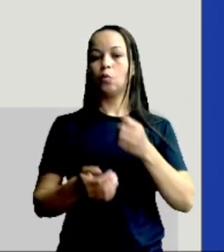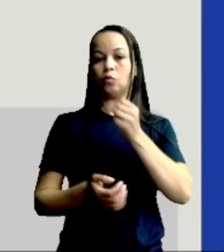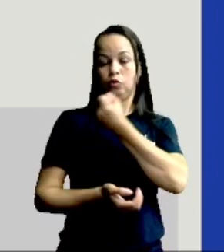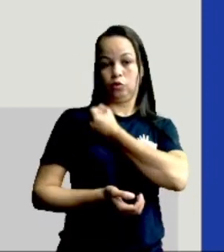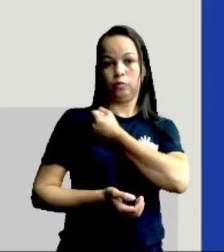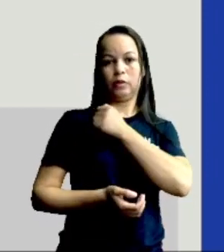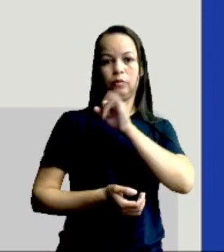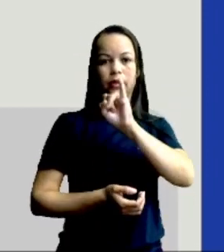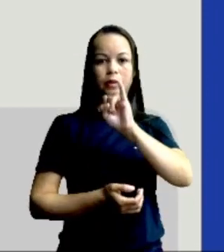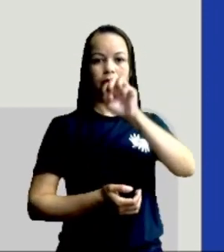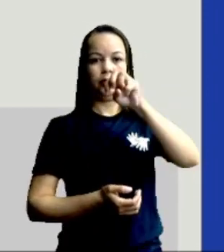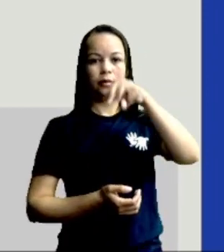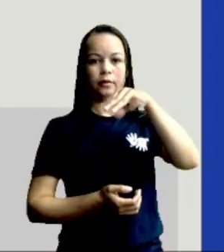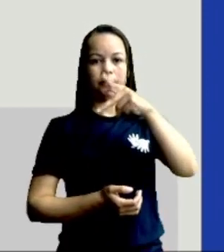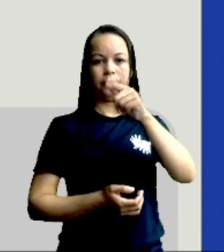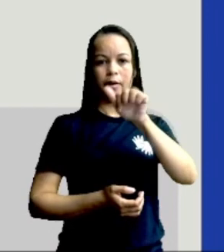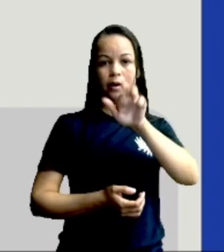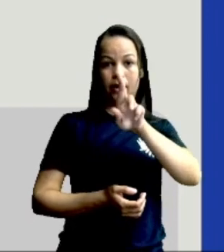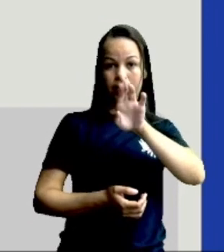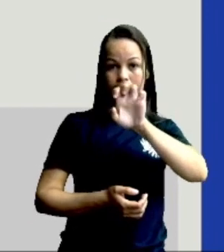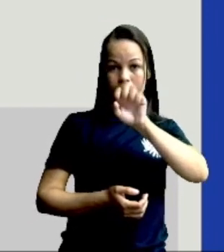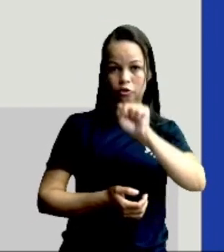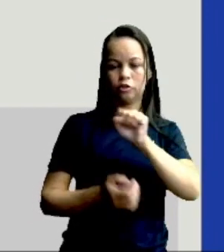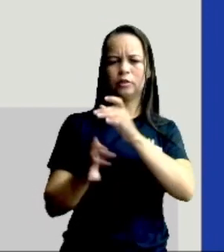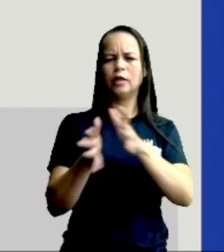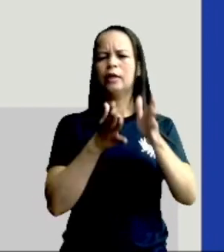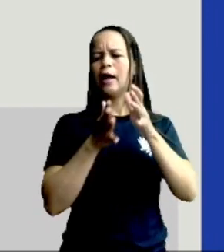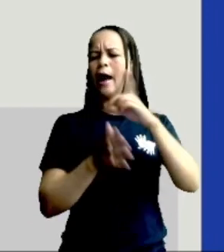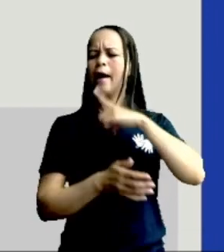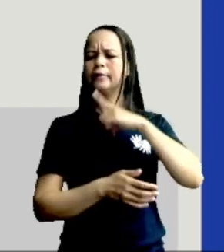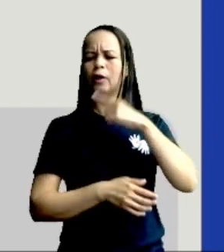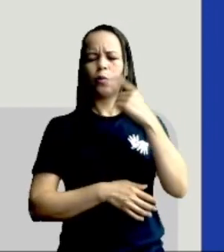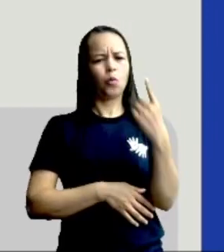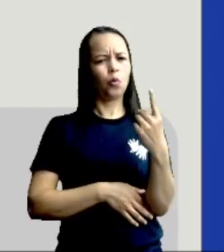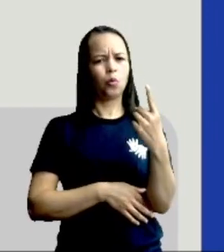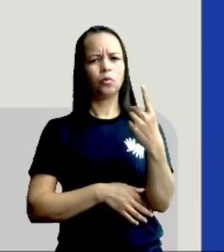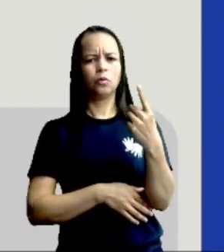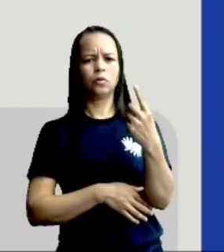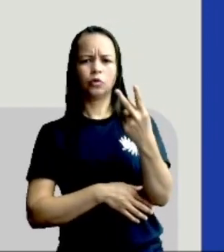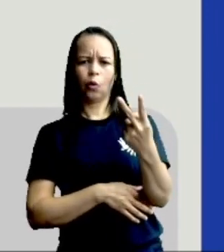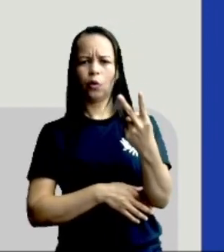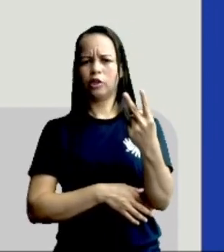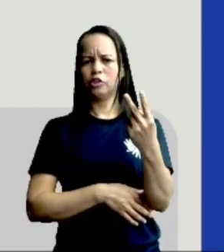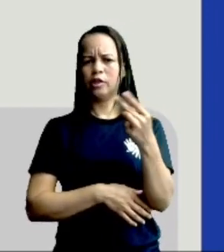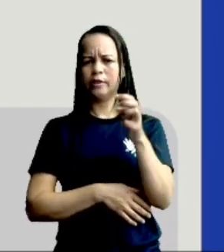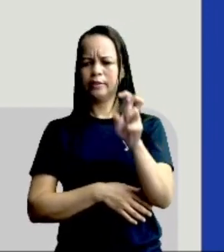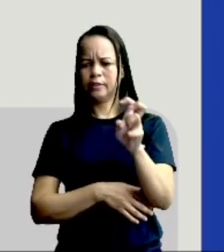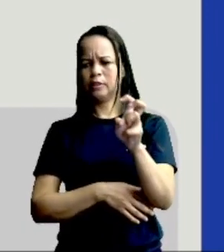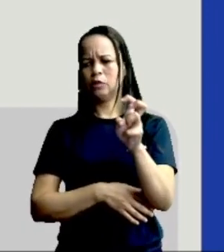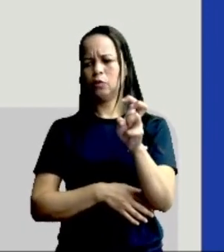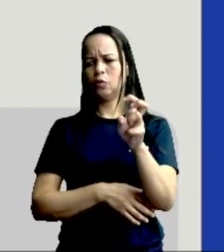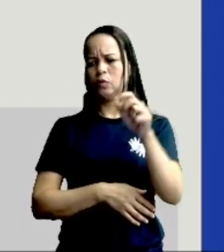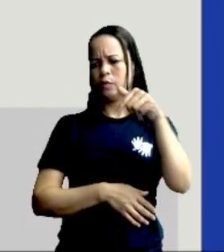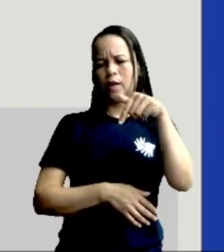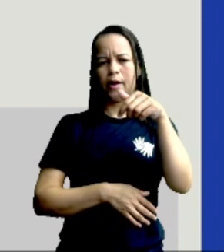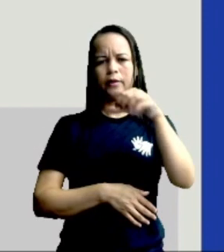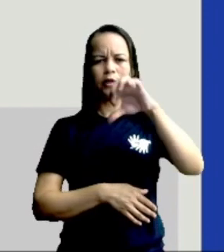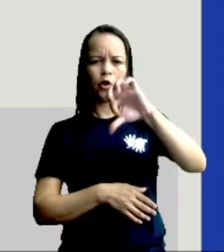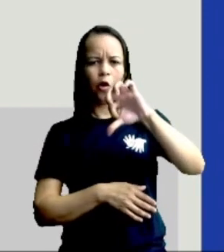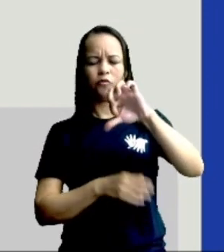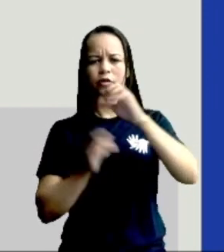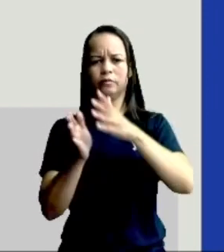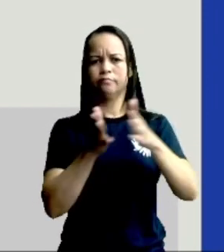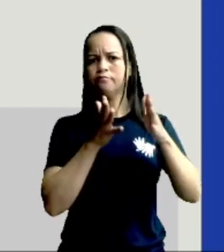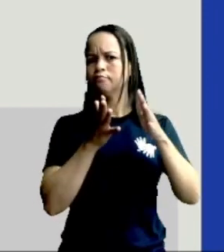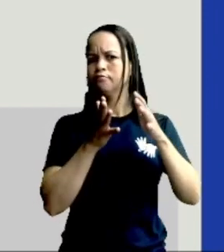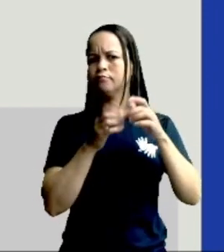quem? 1, 3, 5, 7. Opa, professora! Tem alguns números aí que são números primos. Mas